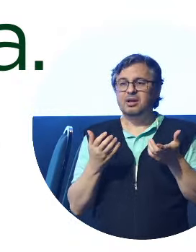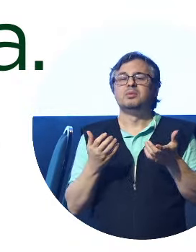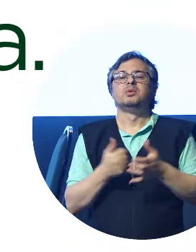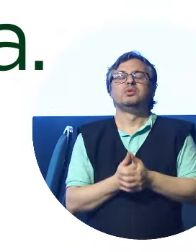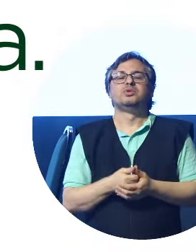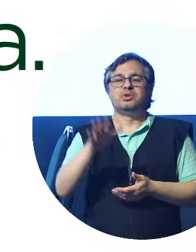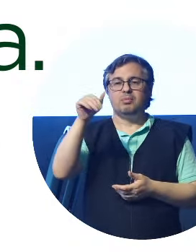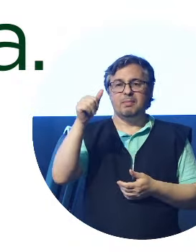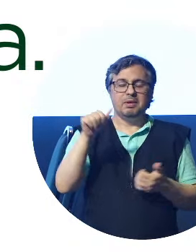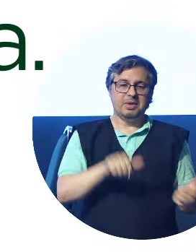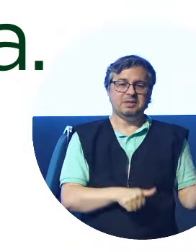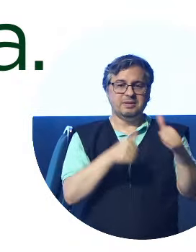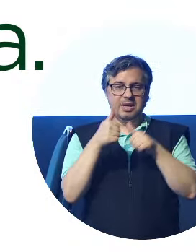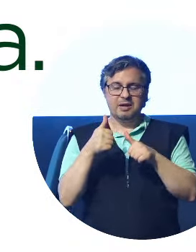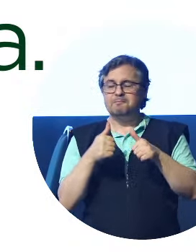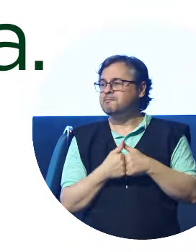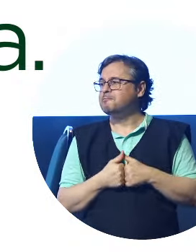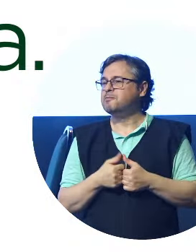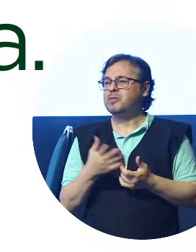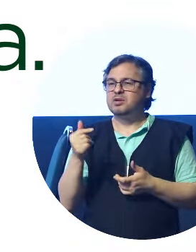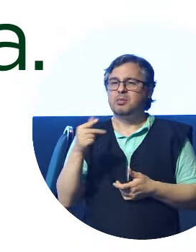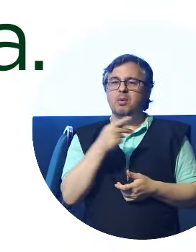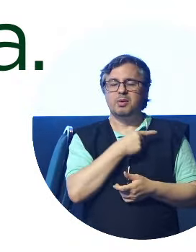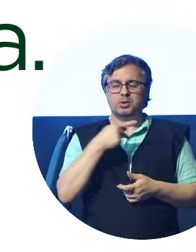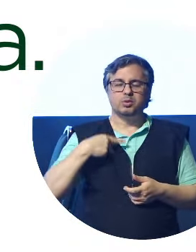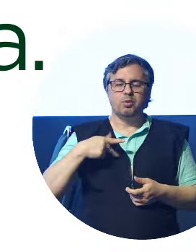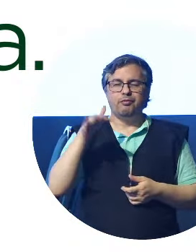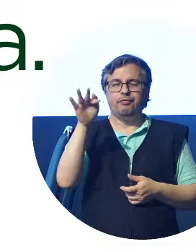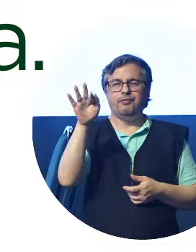batizar. Eu queria chamar aqui o pastor Fred.